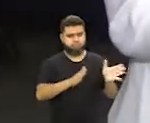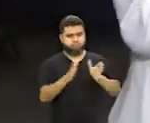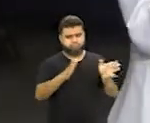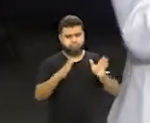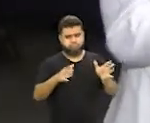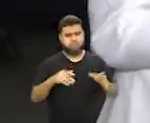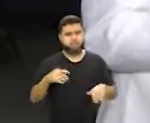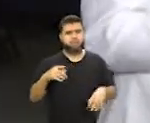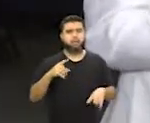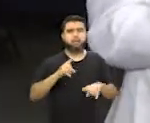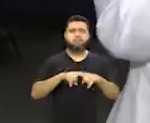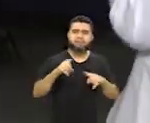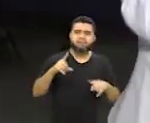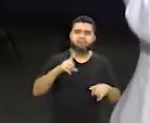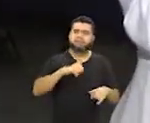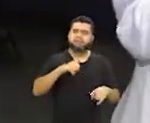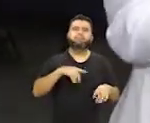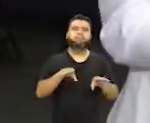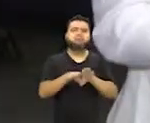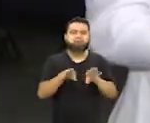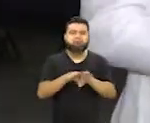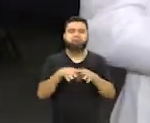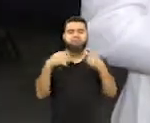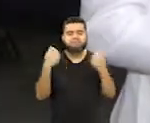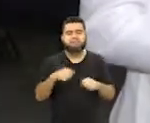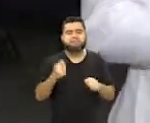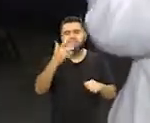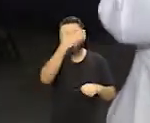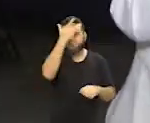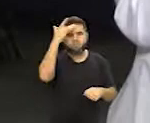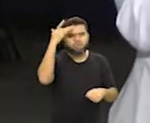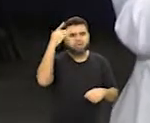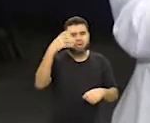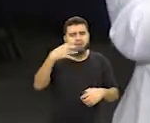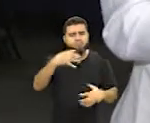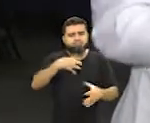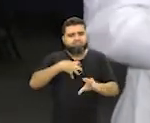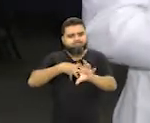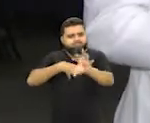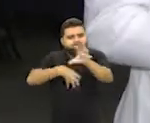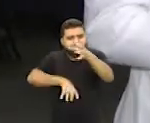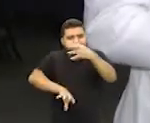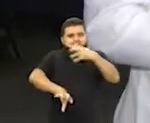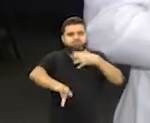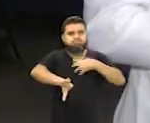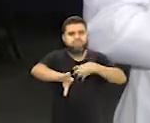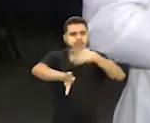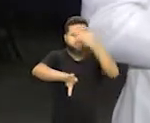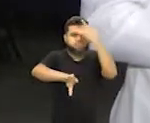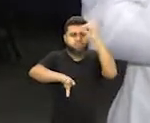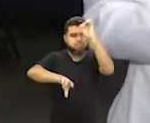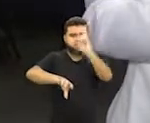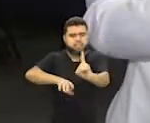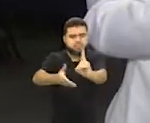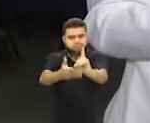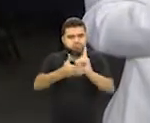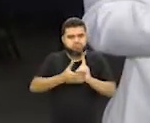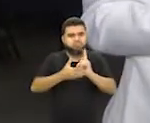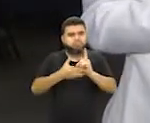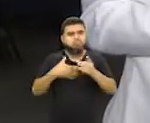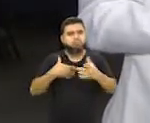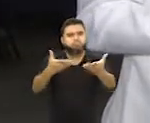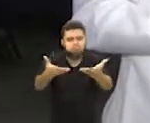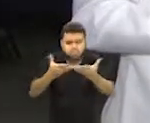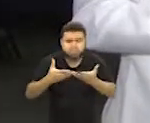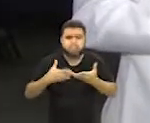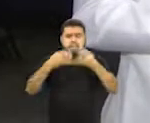nós temos que ter também com pessoas humanas para poder receber esse público, né? Porque quando você fala